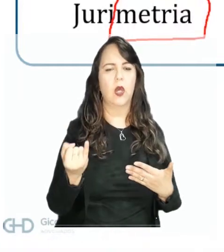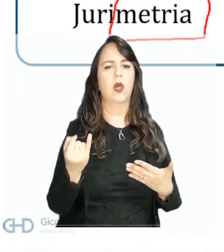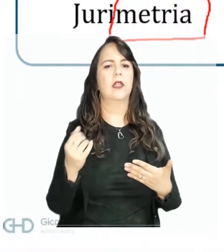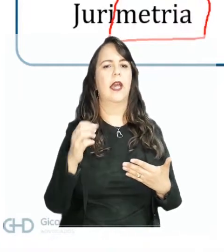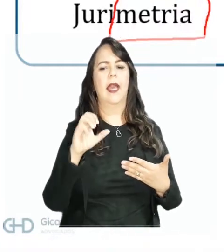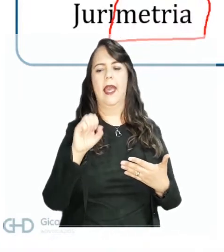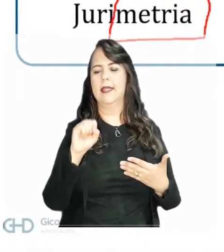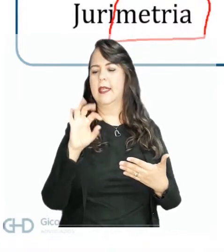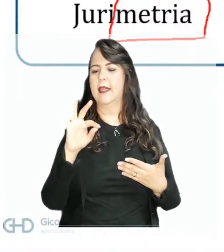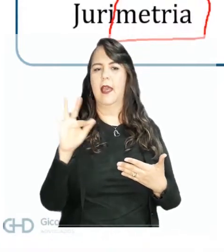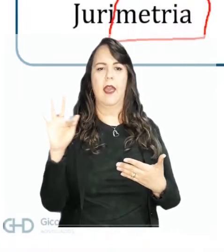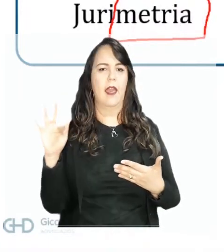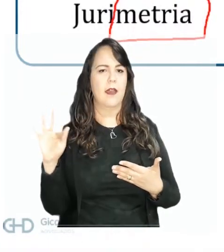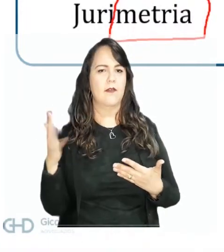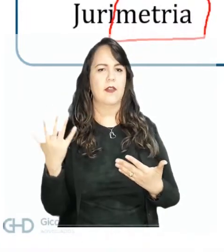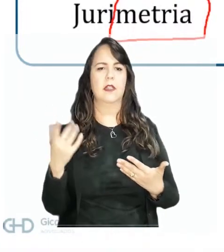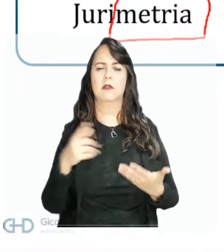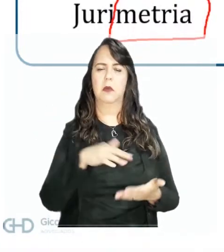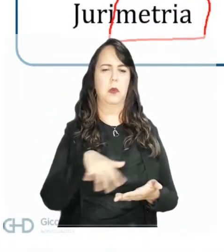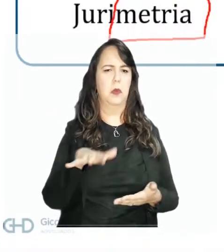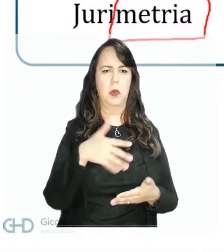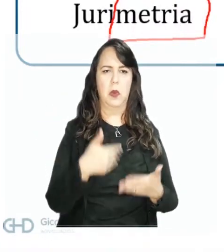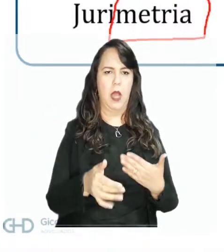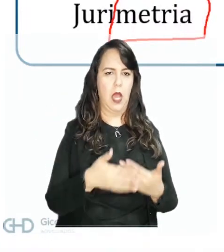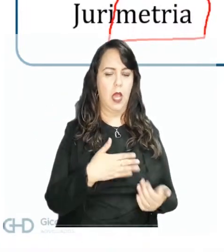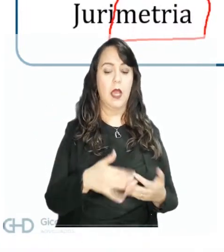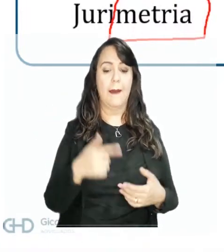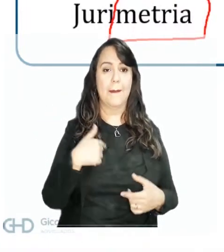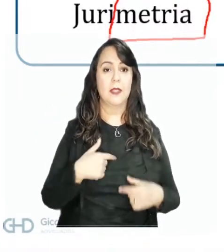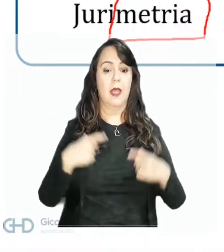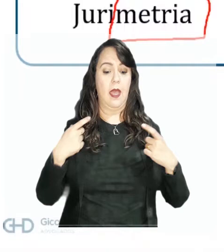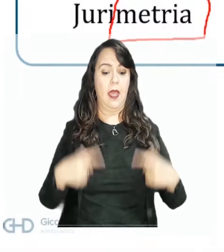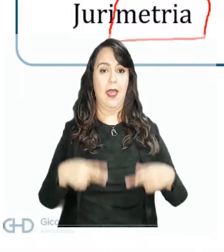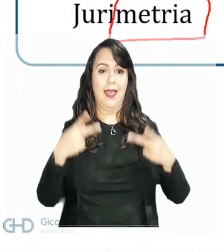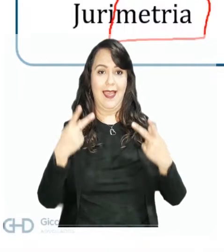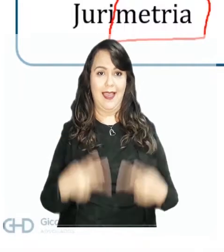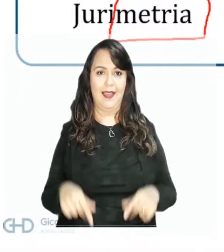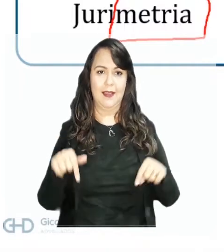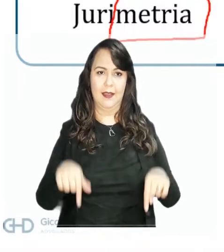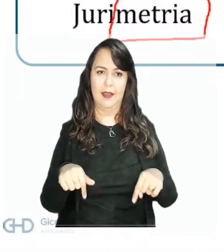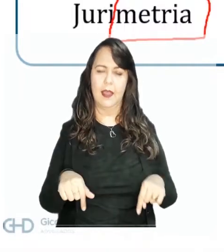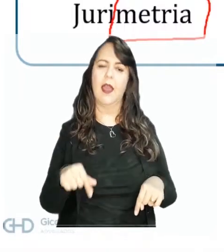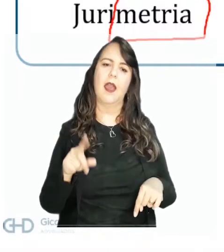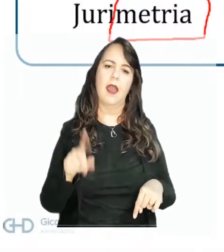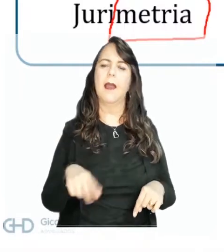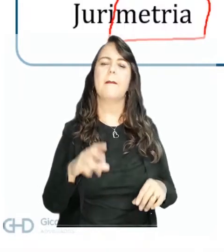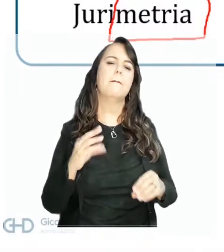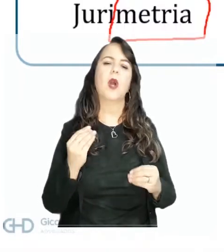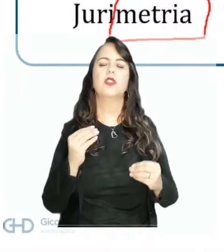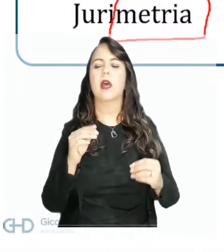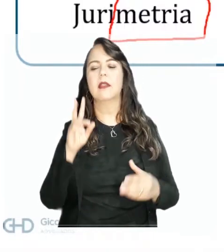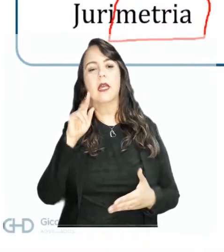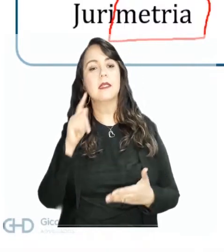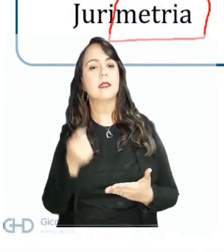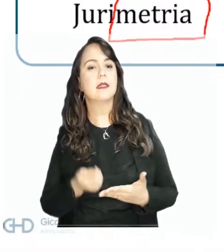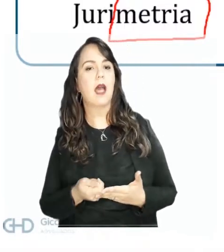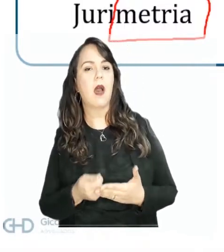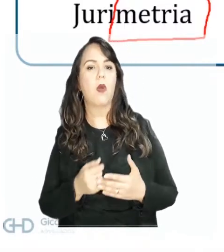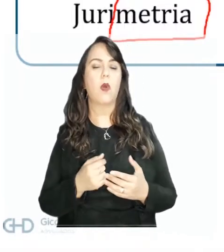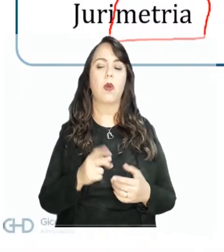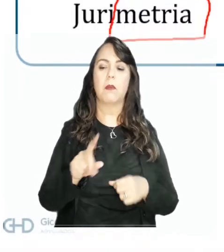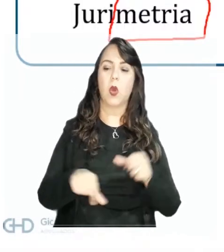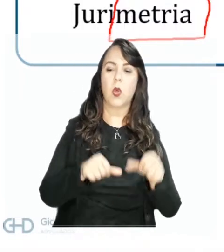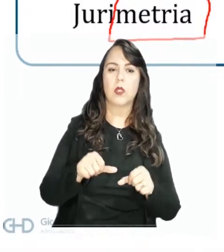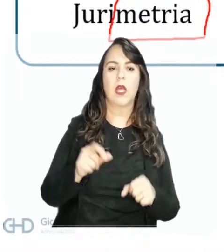a jurisprudência predominante é esta. E aí o juiz pode decidir, segue, não segue, muda, não muda, supera, não supera. A